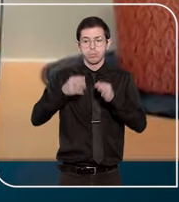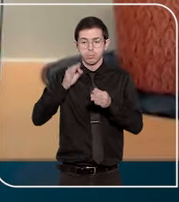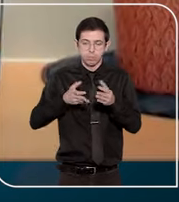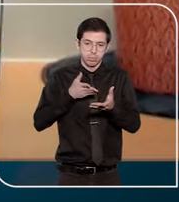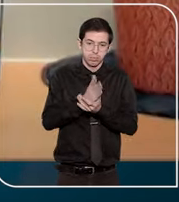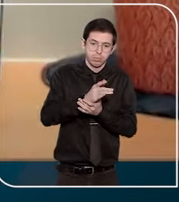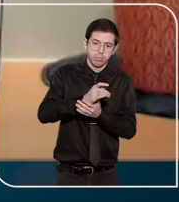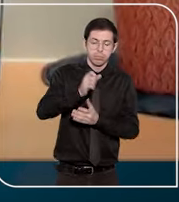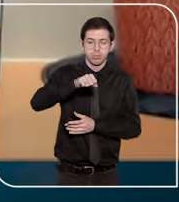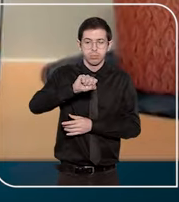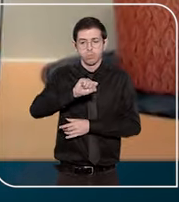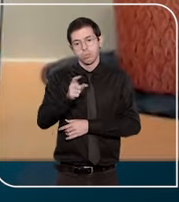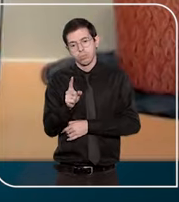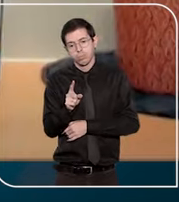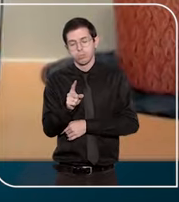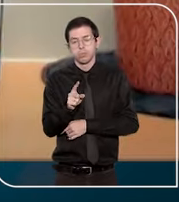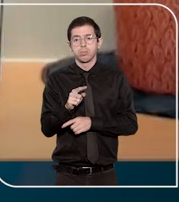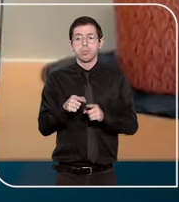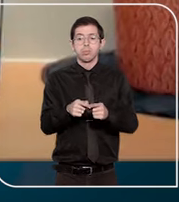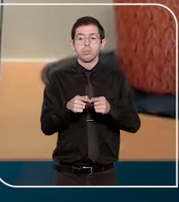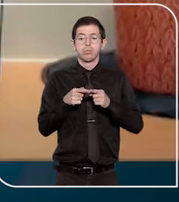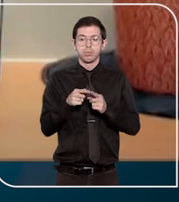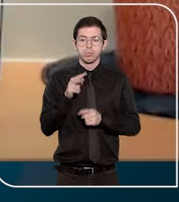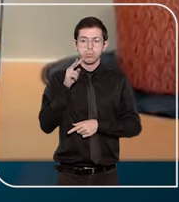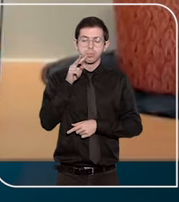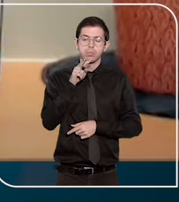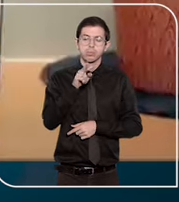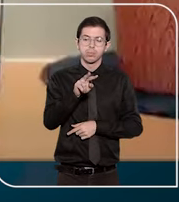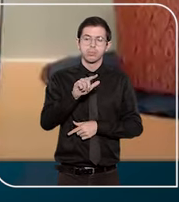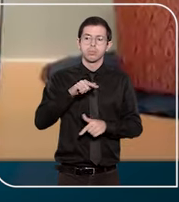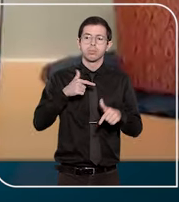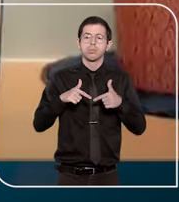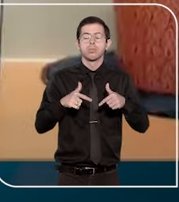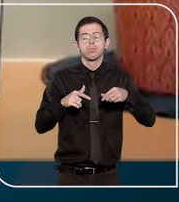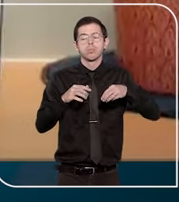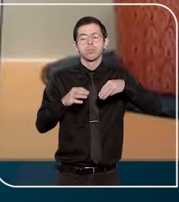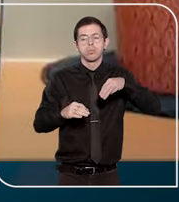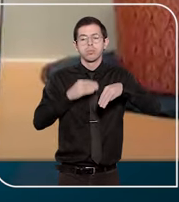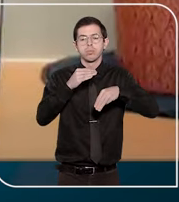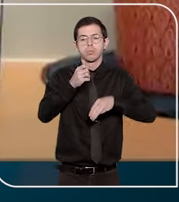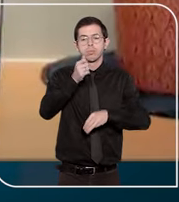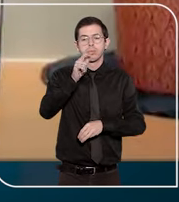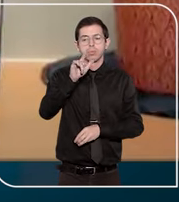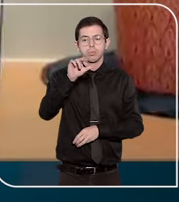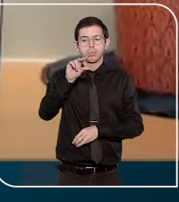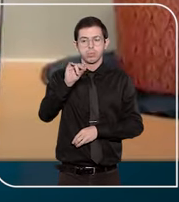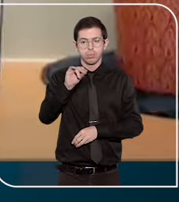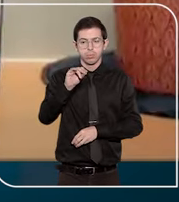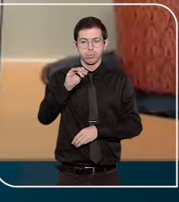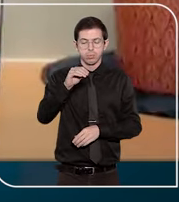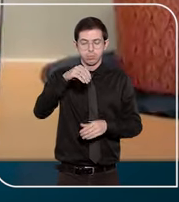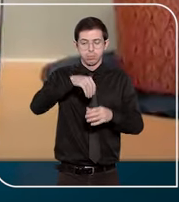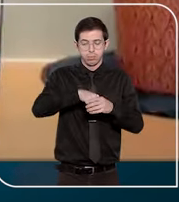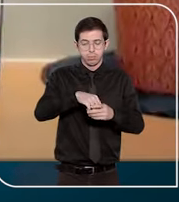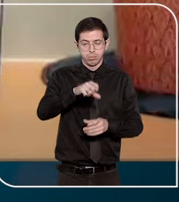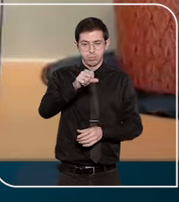negativo. Por isso, nós vemos trabalhando com o ministro Roque Fernandes, na vice-presidência do